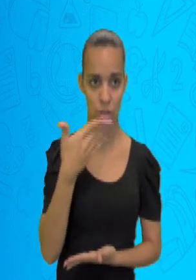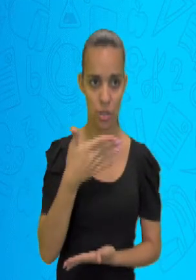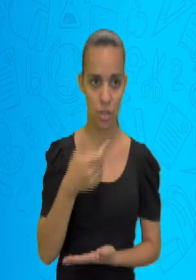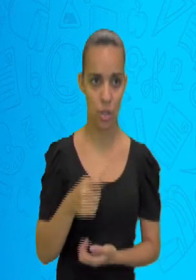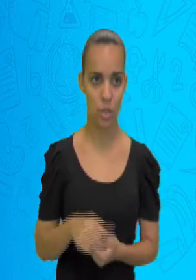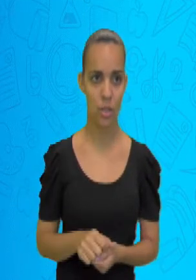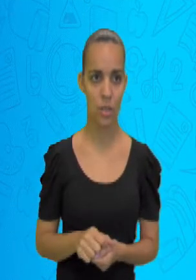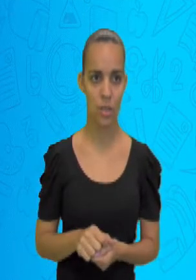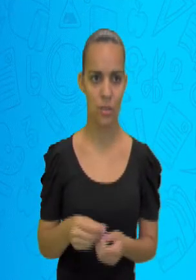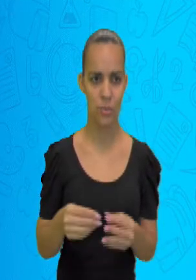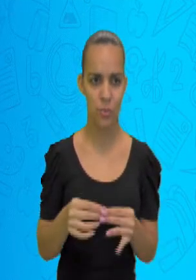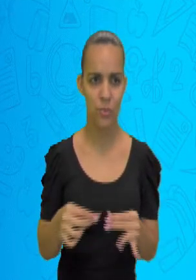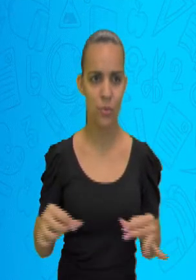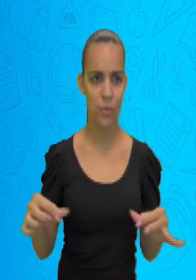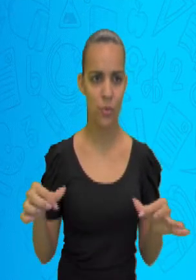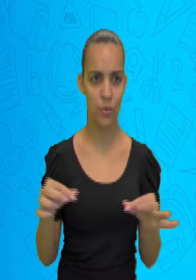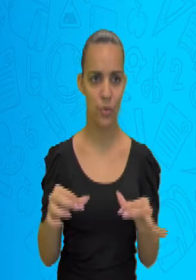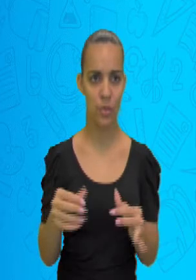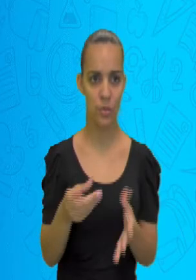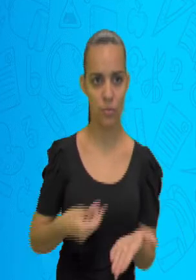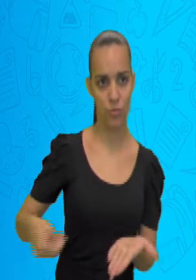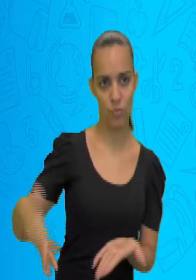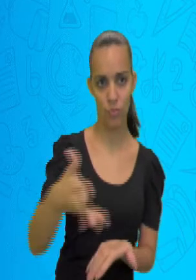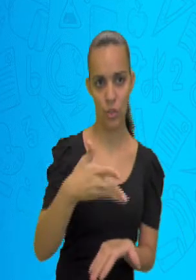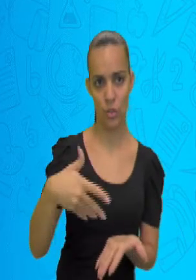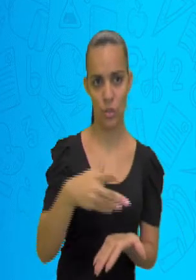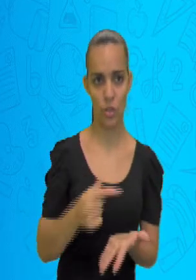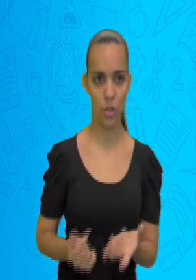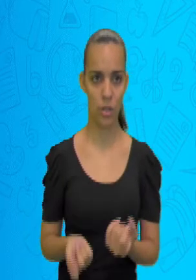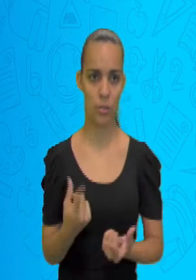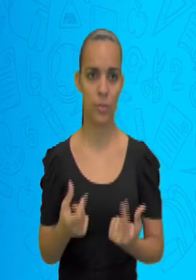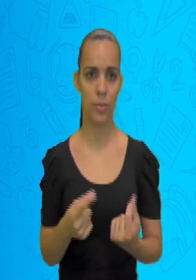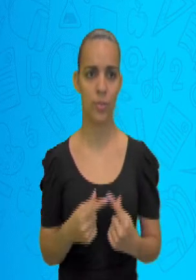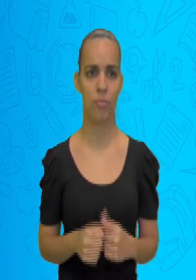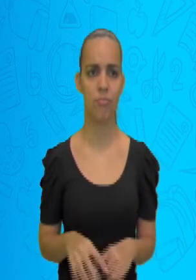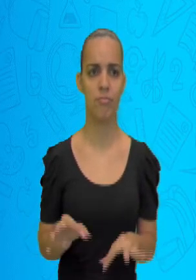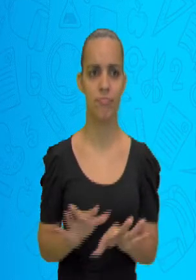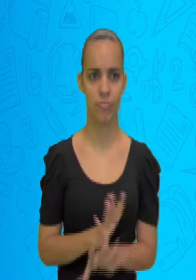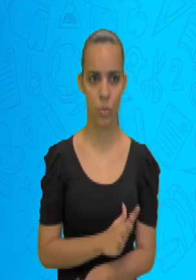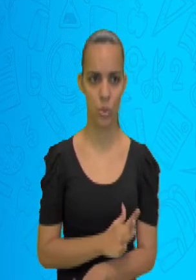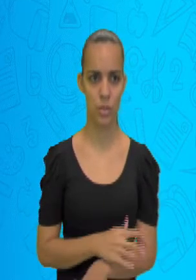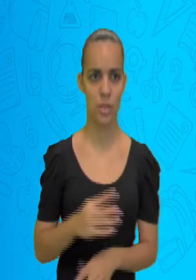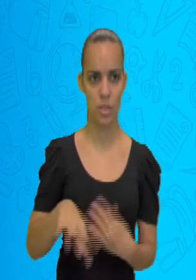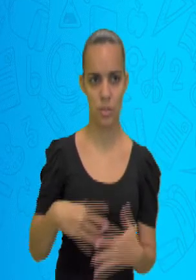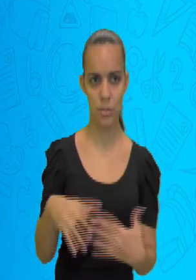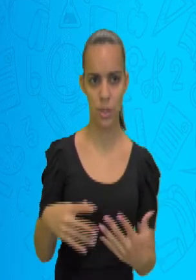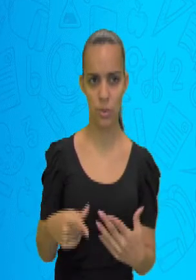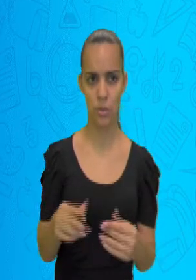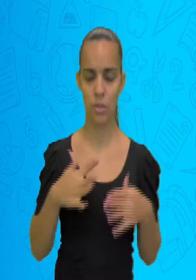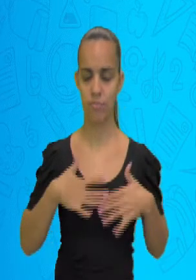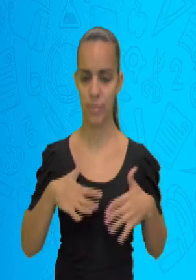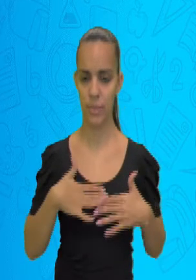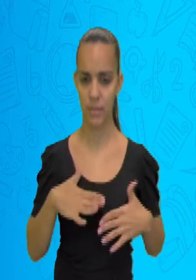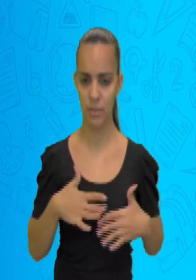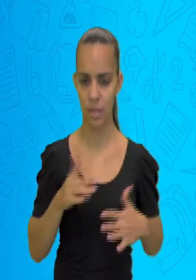as pipocas que já devem estar prontas. Misture bem, esfria e